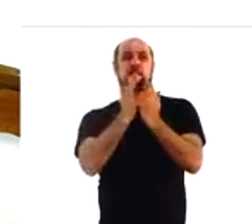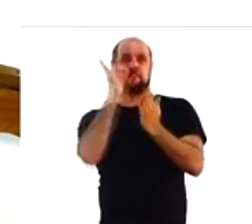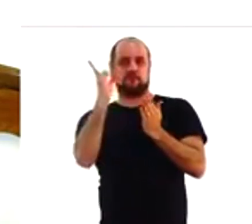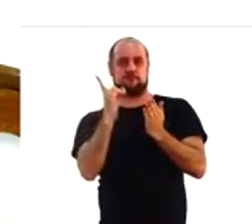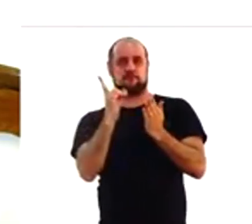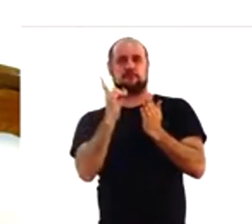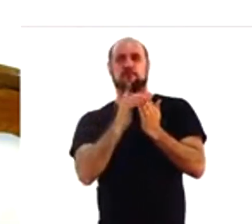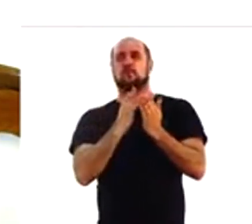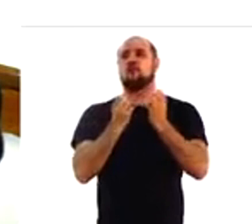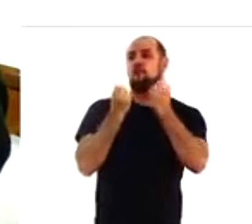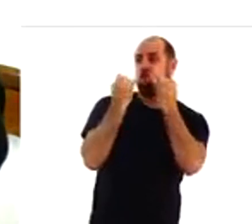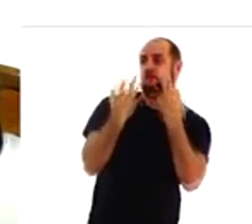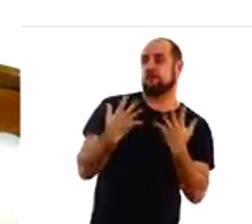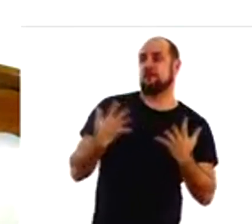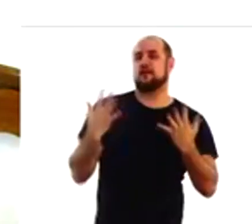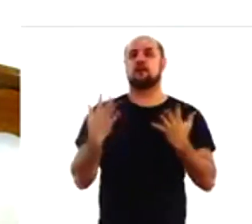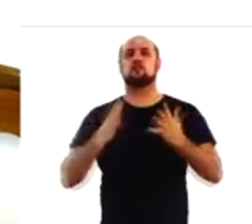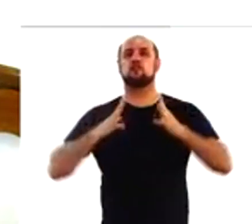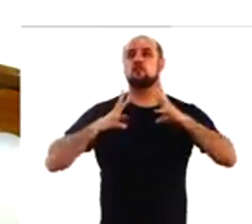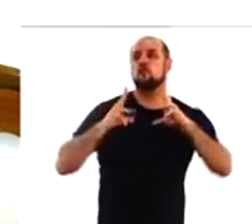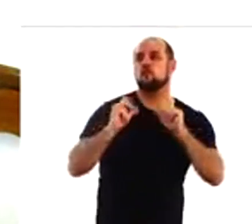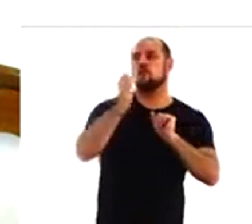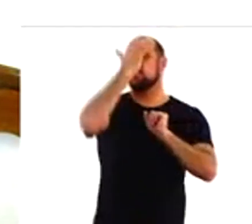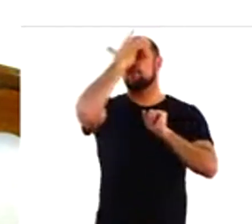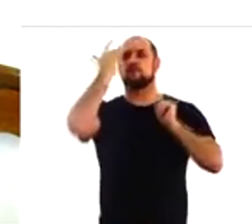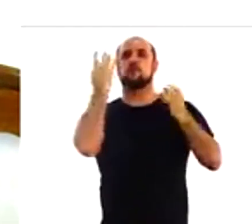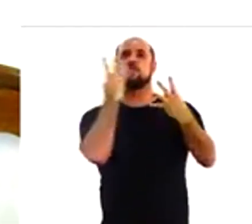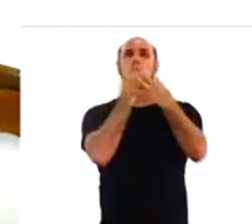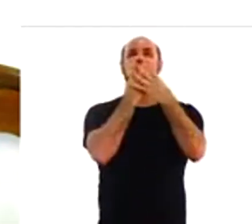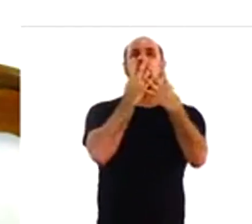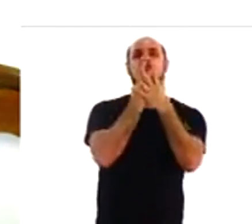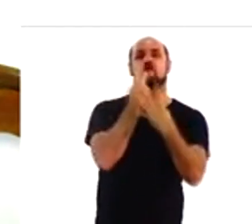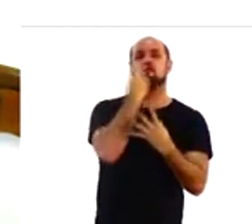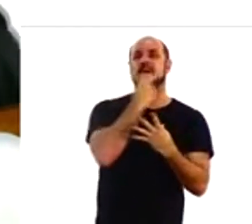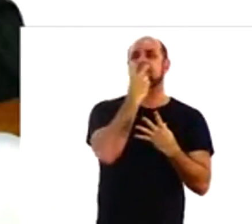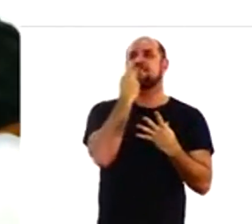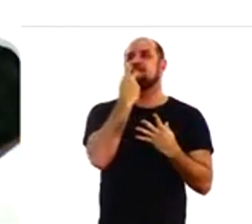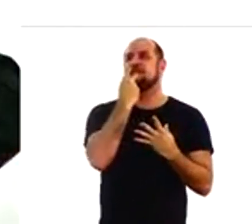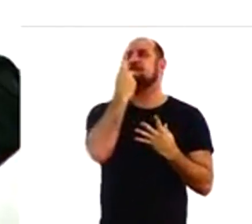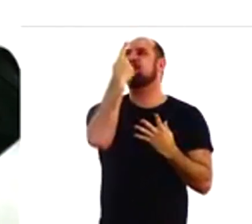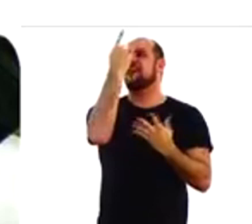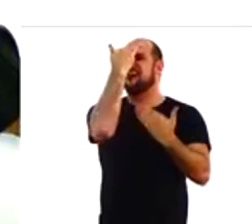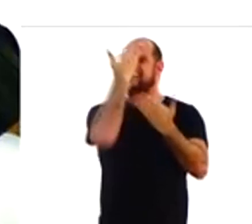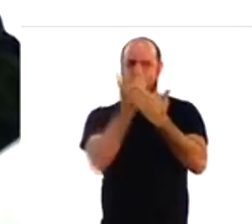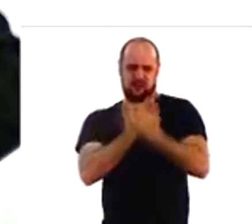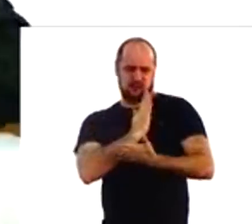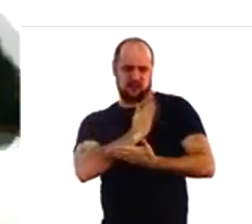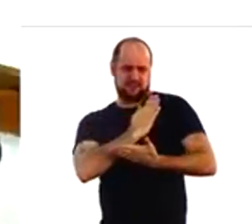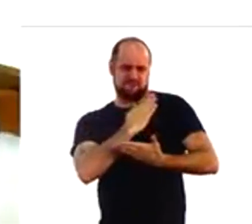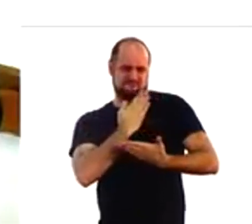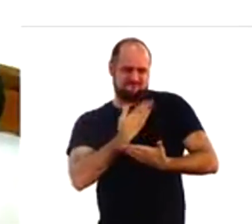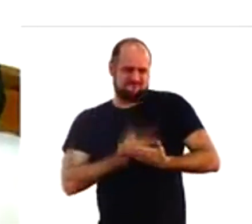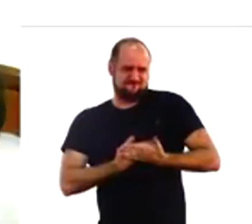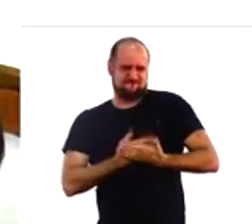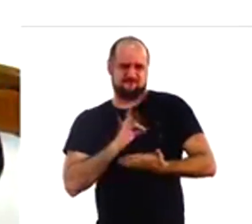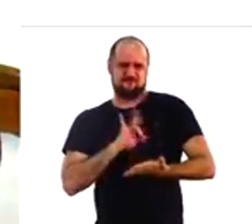assim, ele disse, todo aquele que confessar com a sua boca e que crer com o seu coração, ou crer